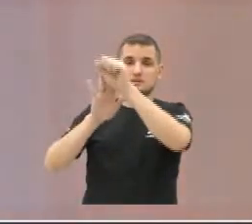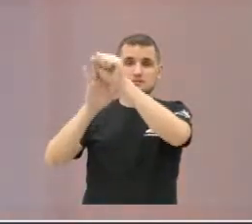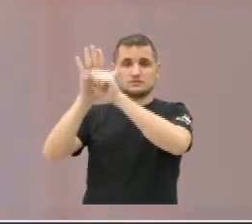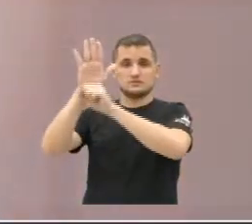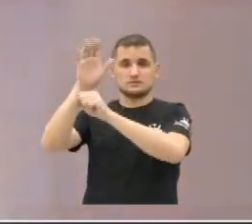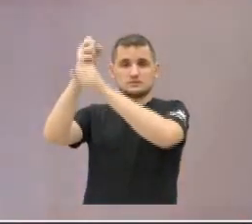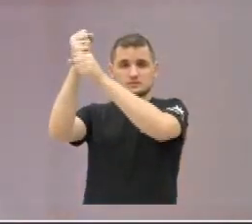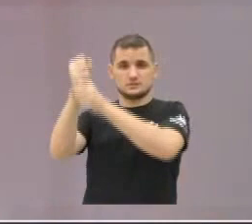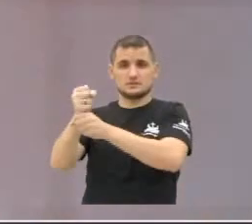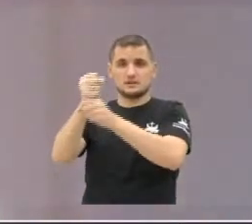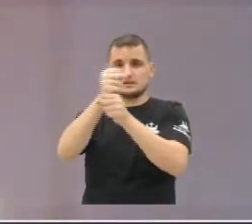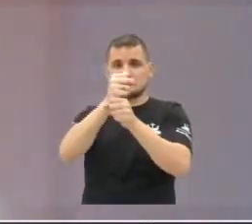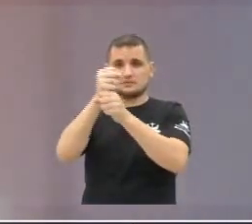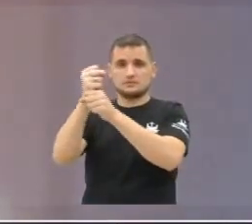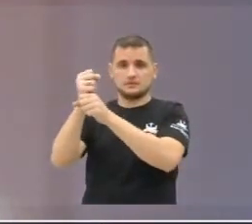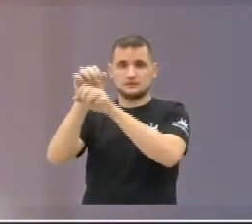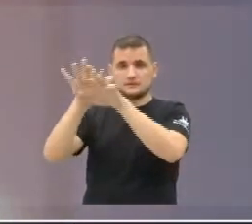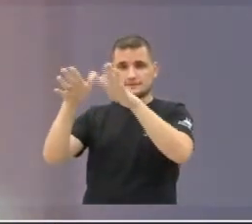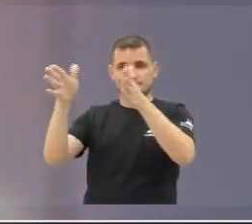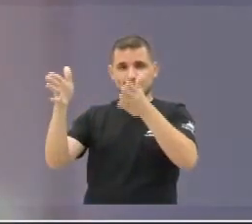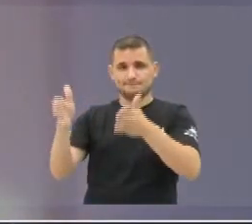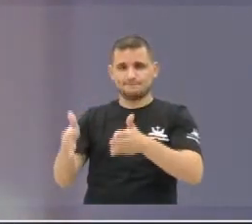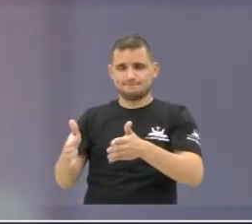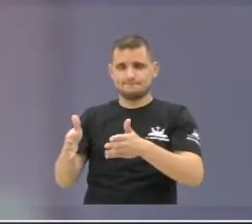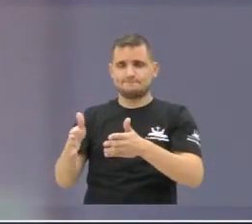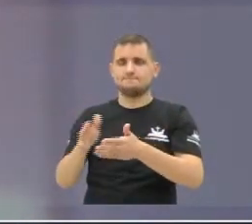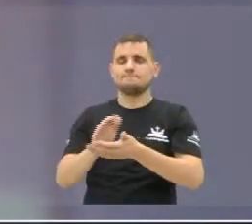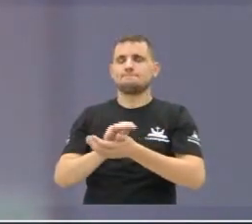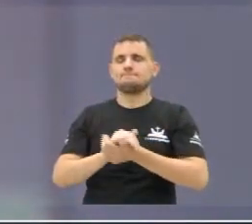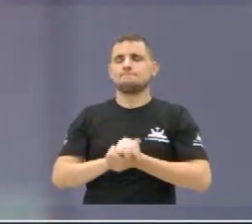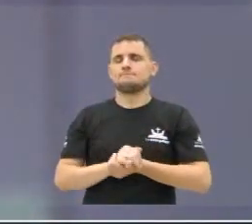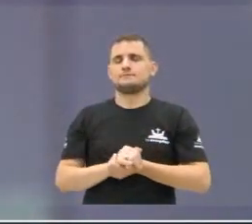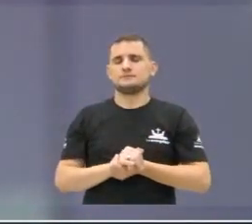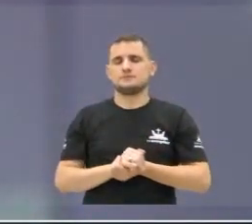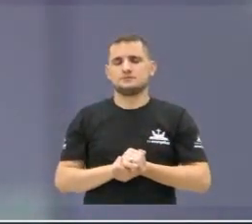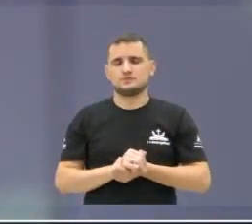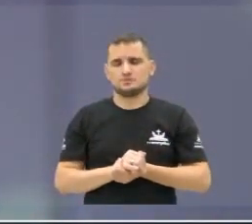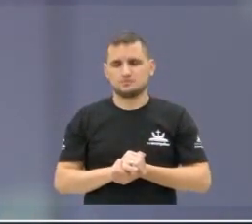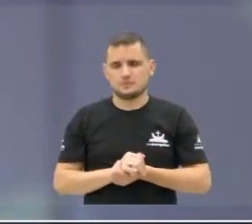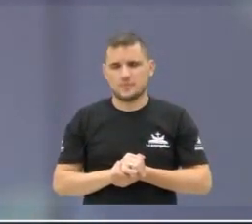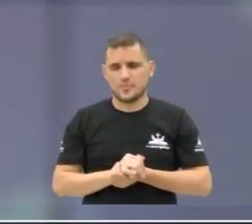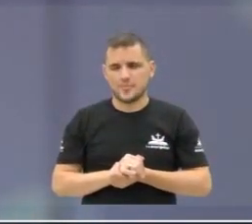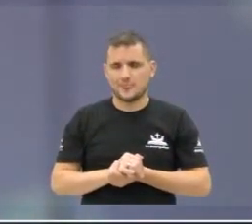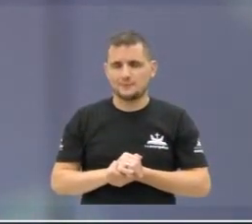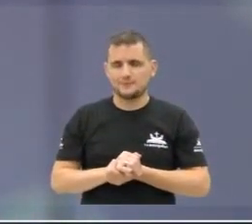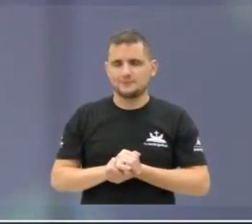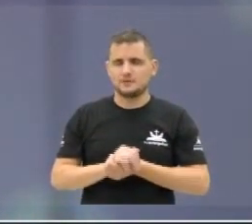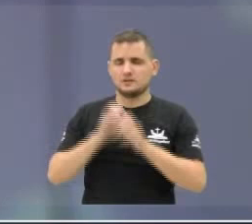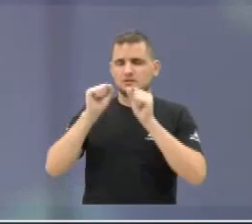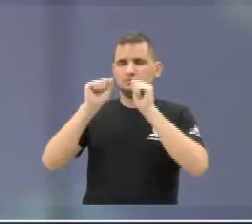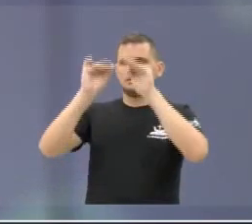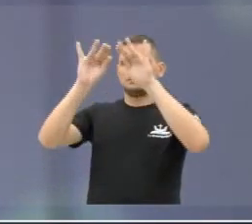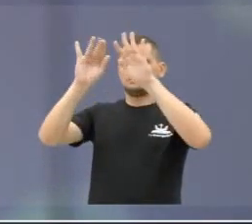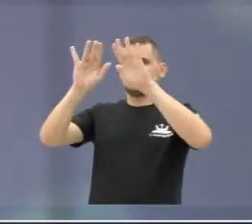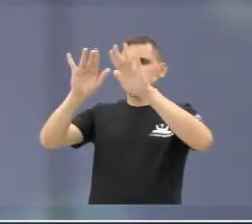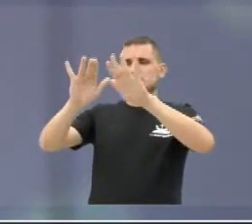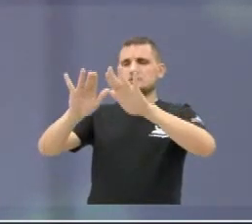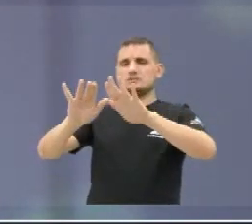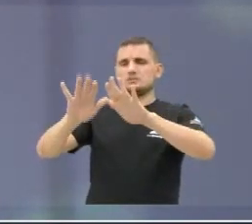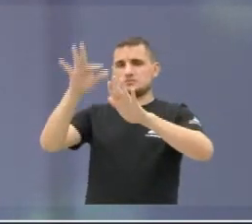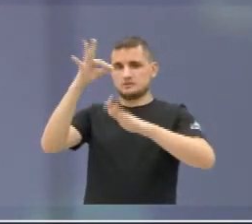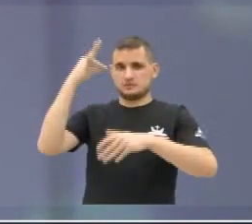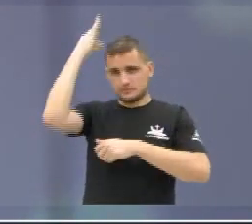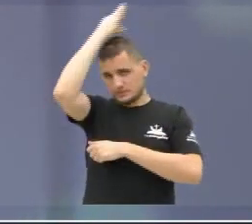santíssimo sacramento do altar. Bendito seja Jesus Cristo no santíssimo sacramento do altar. Bendito seja o